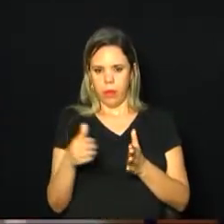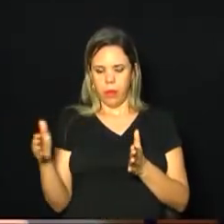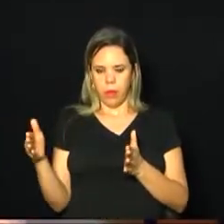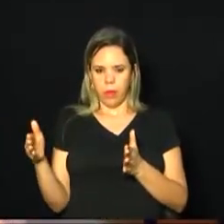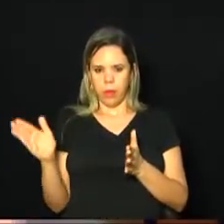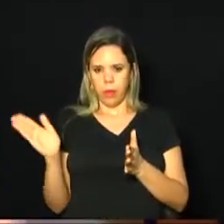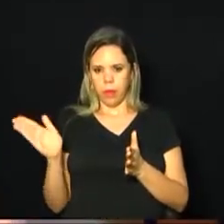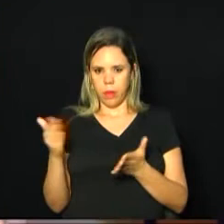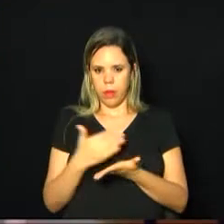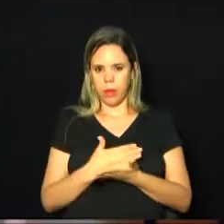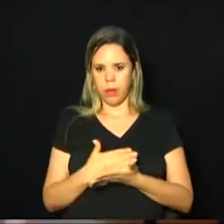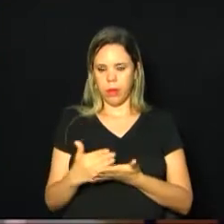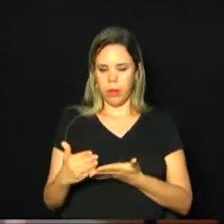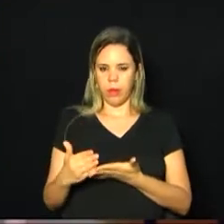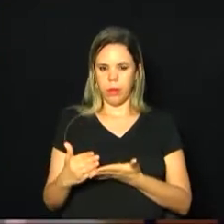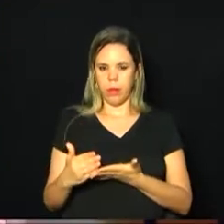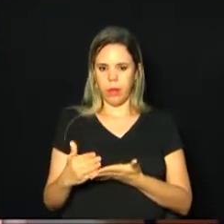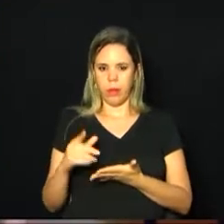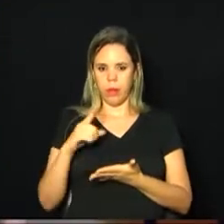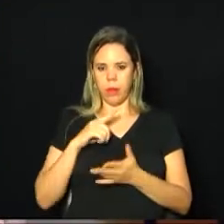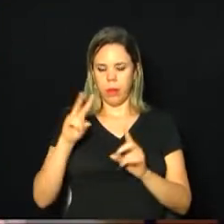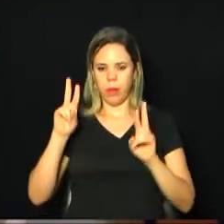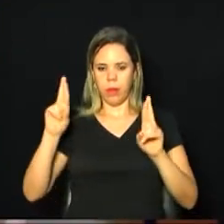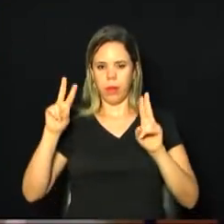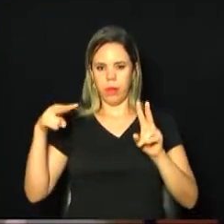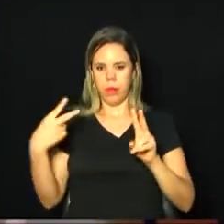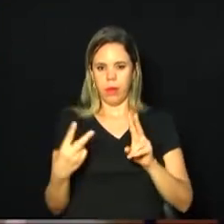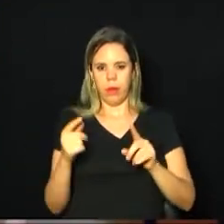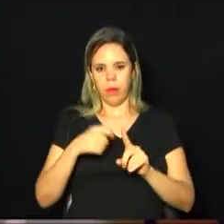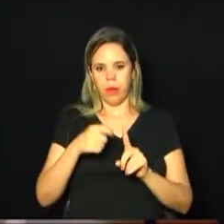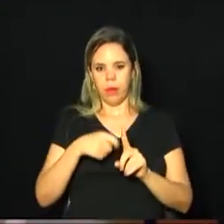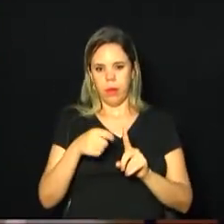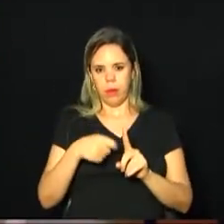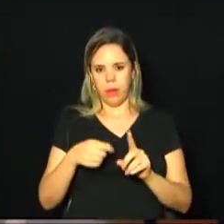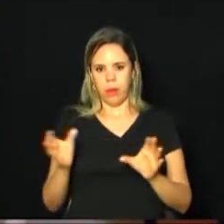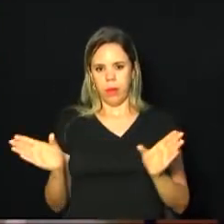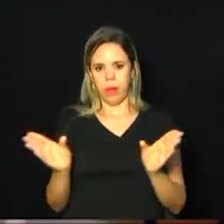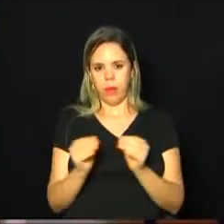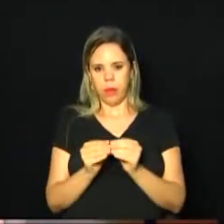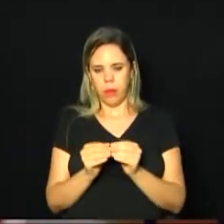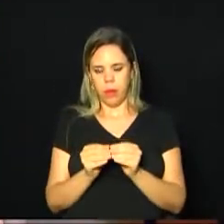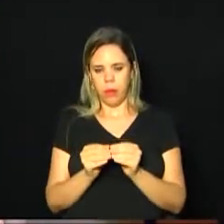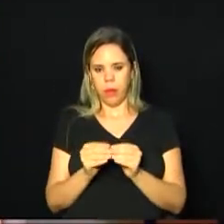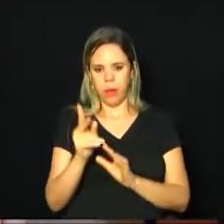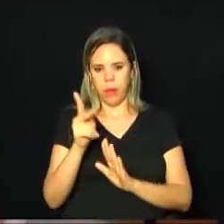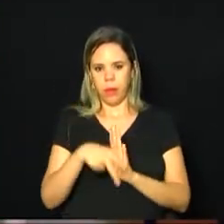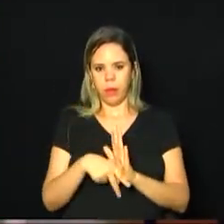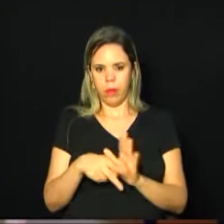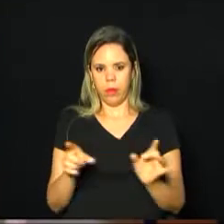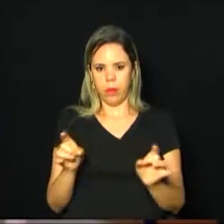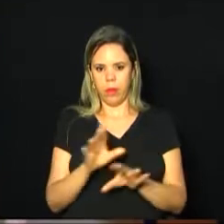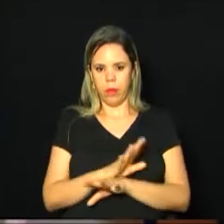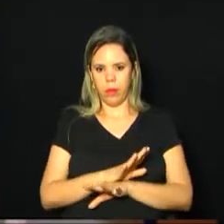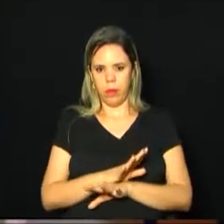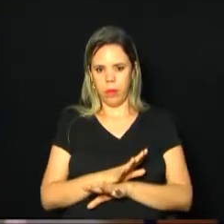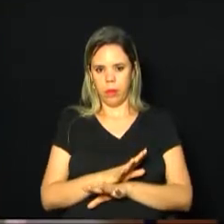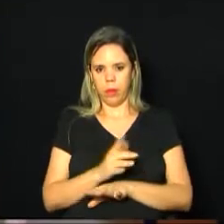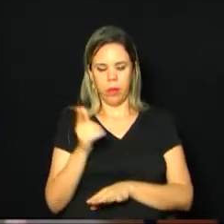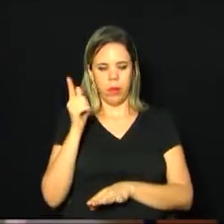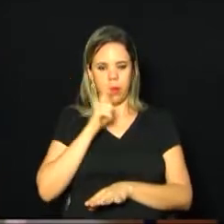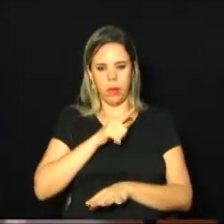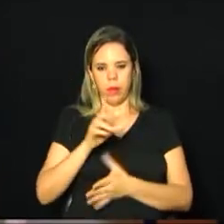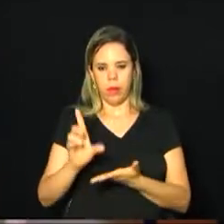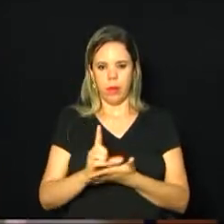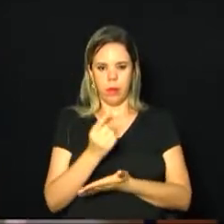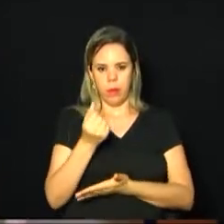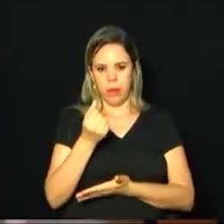já iniciaram e tem uma expectativa de mais alguns meses ficarem concluídos com o projeto concluído consegue